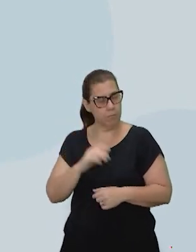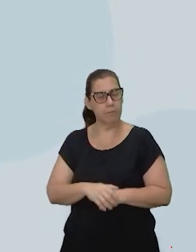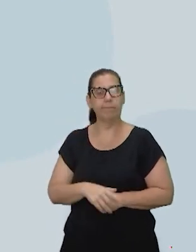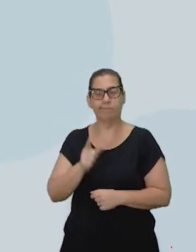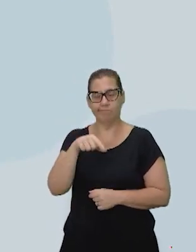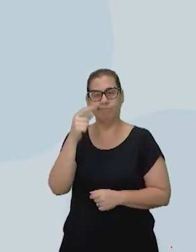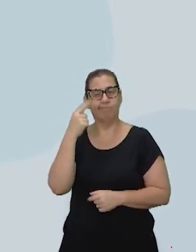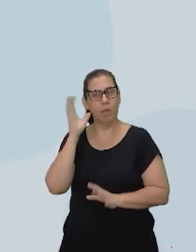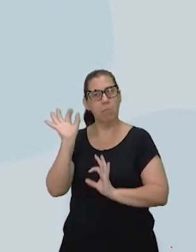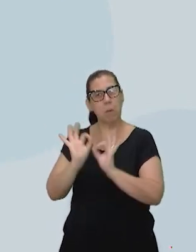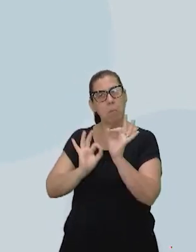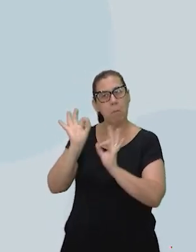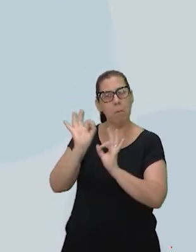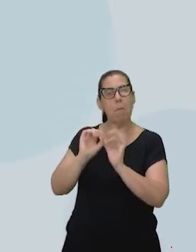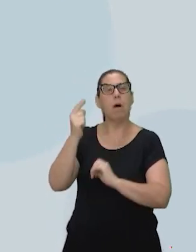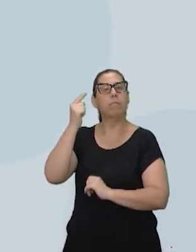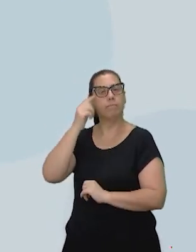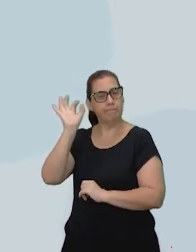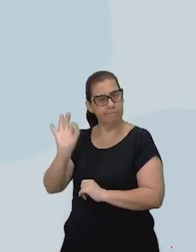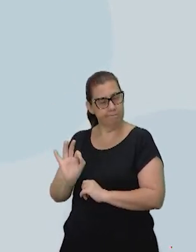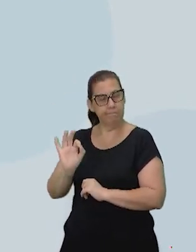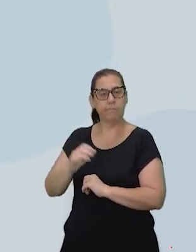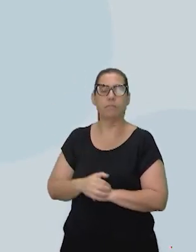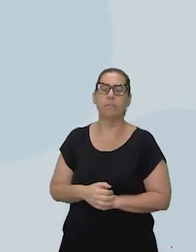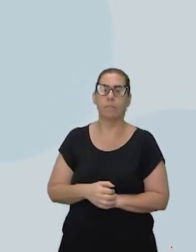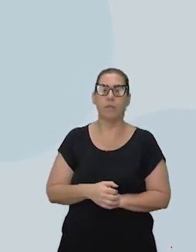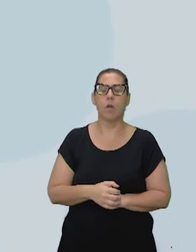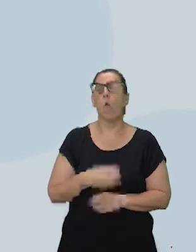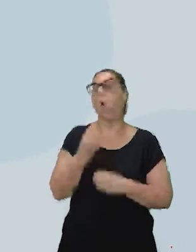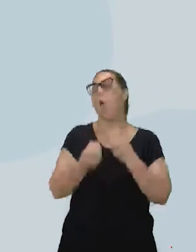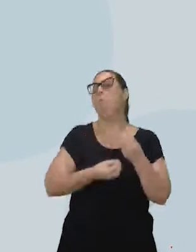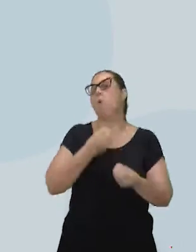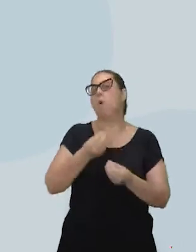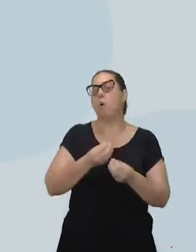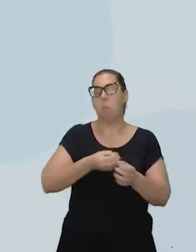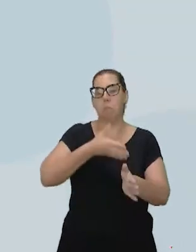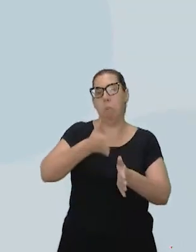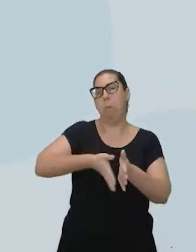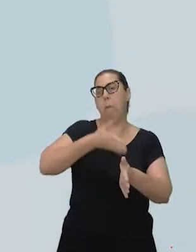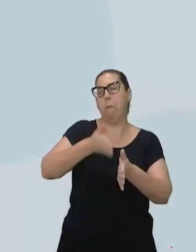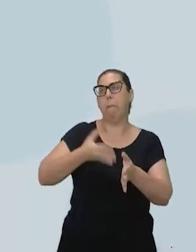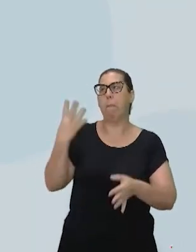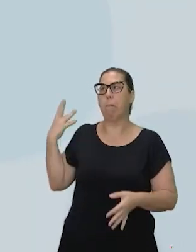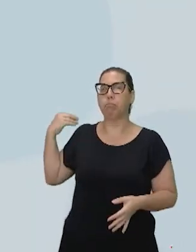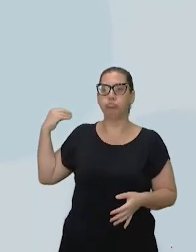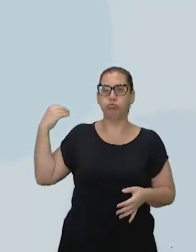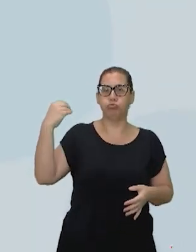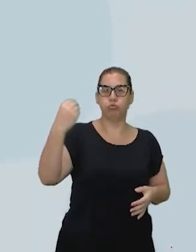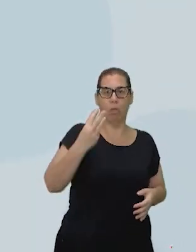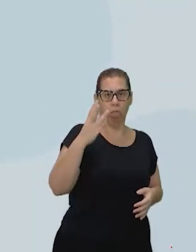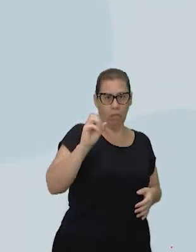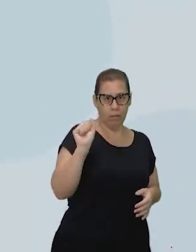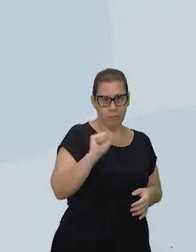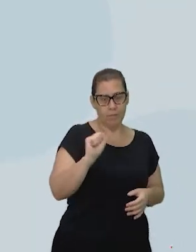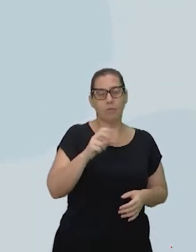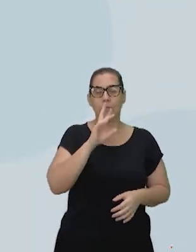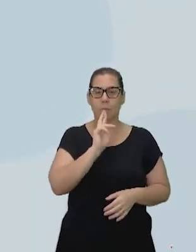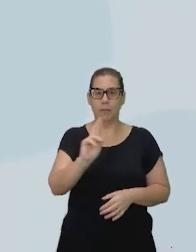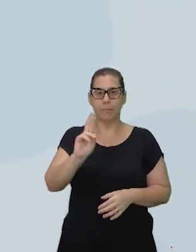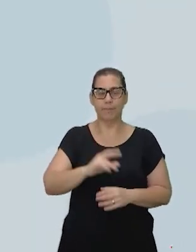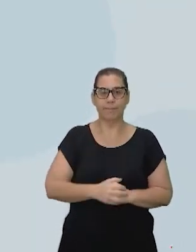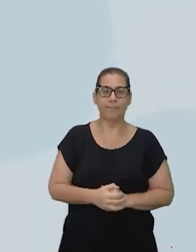está formulando uma hipótese bacana. Como uma Maria Fumaça faz para se mover? Vou te dar também 30 segundos para